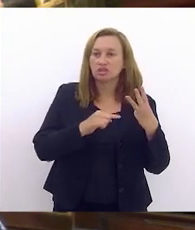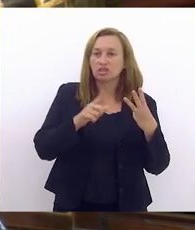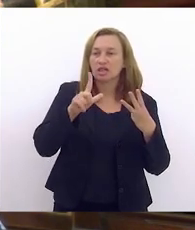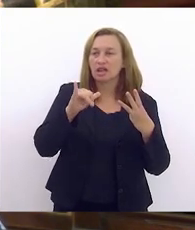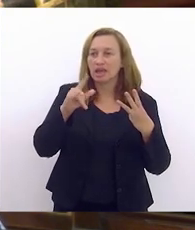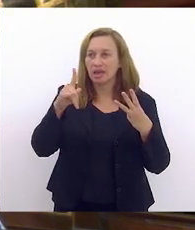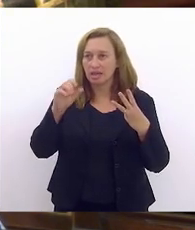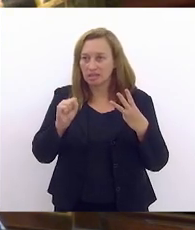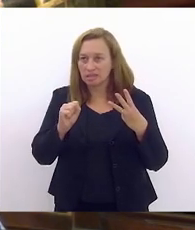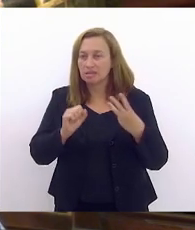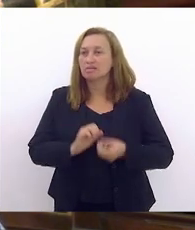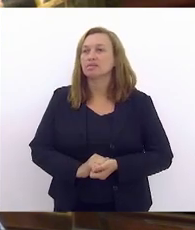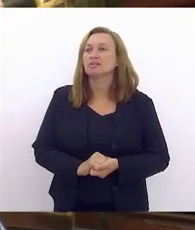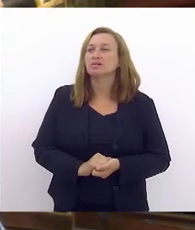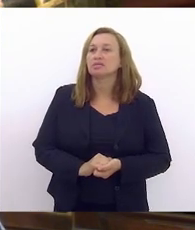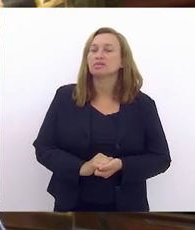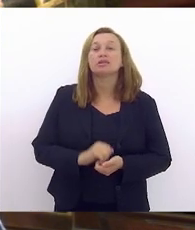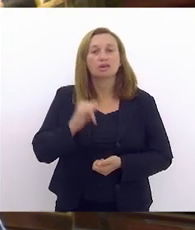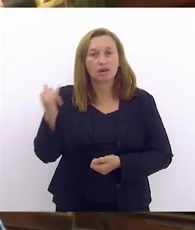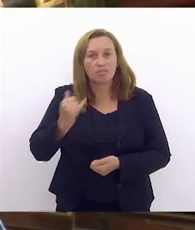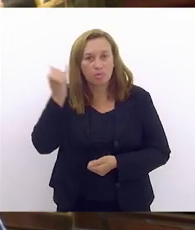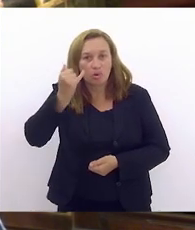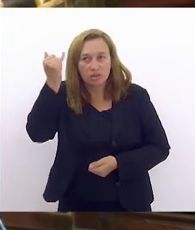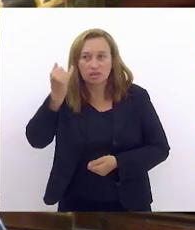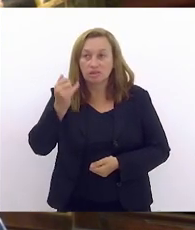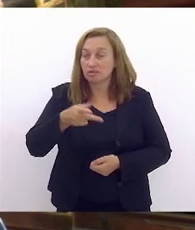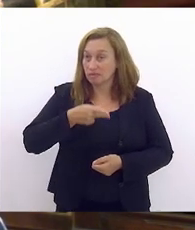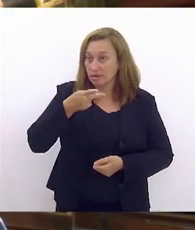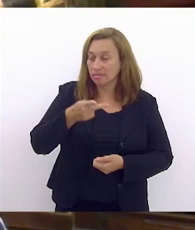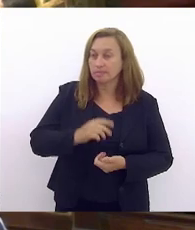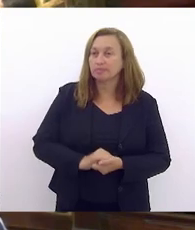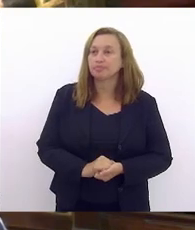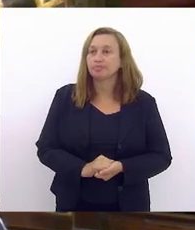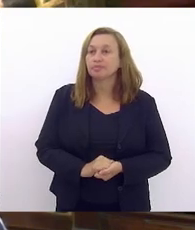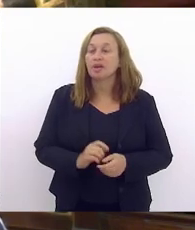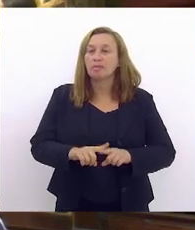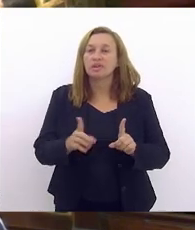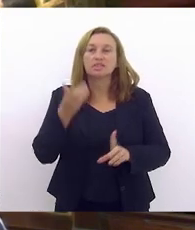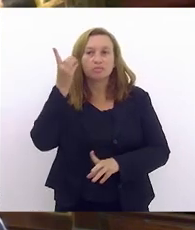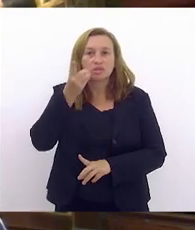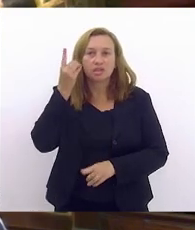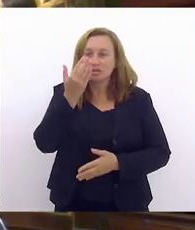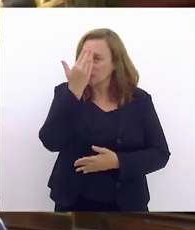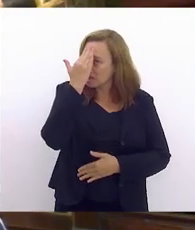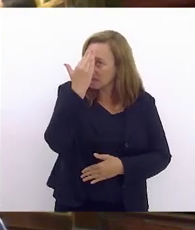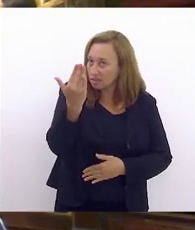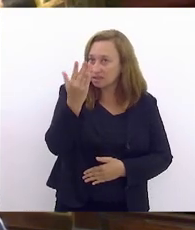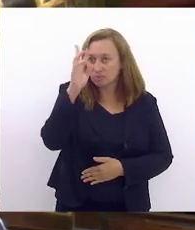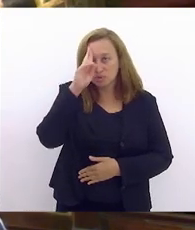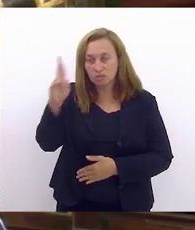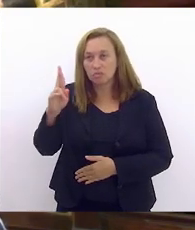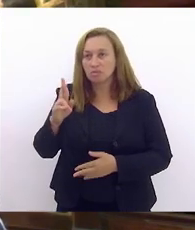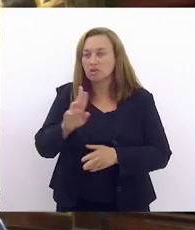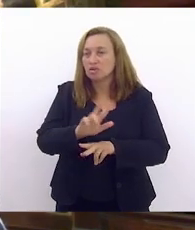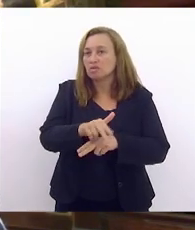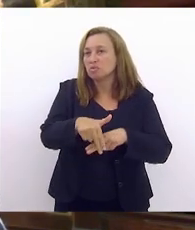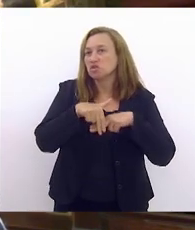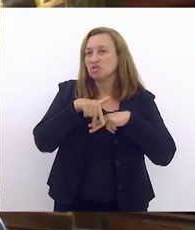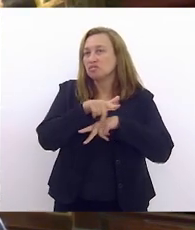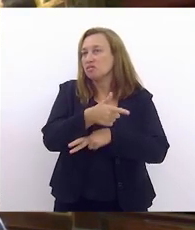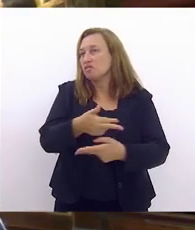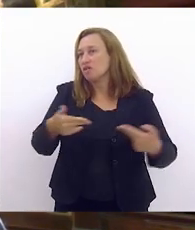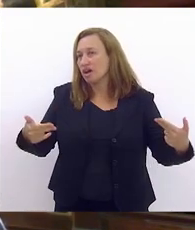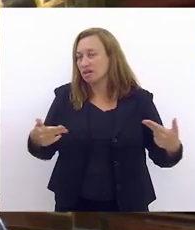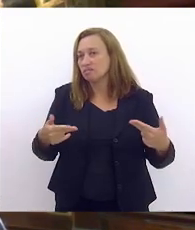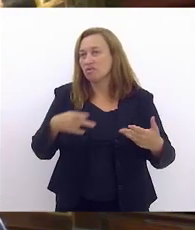E é importante fazer essa ressalva. Mas, deputado, eu queria agradecer ao senhor por diversos motivos, e vou começar a citar